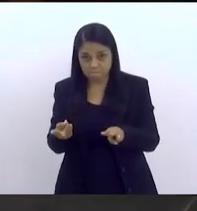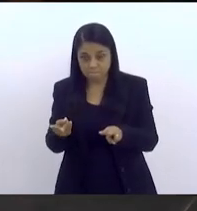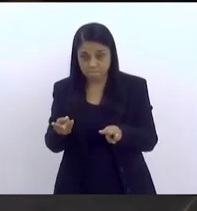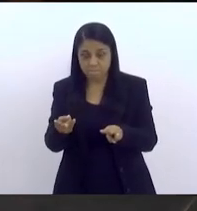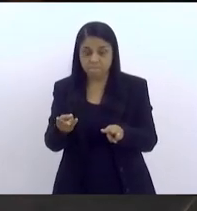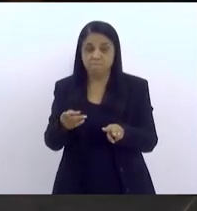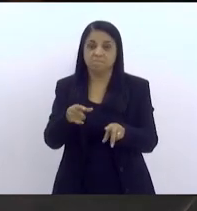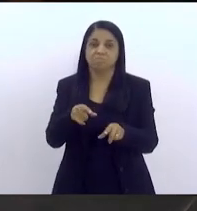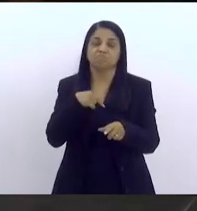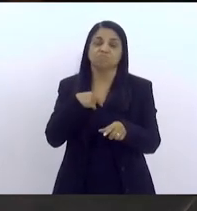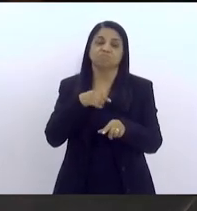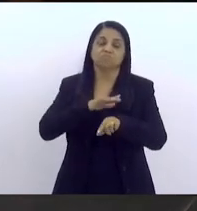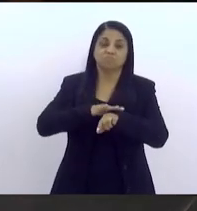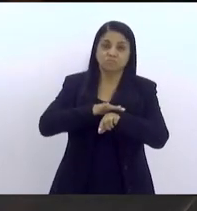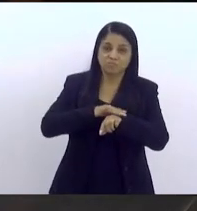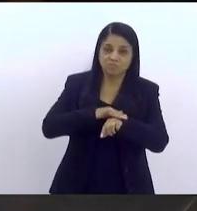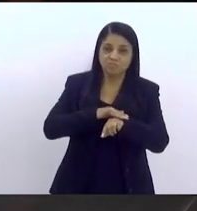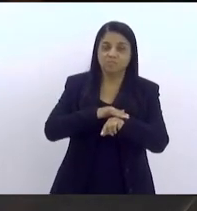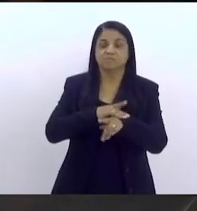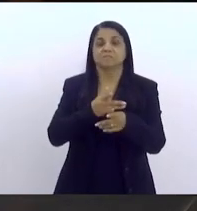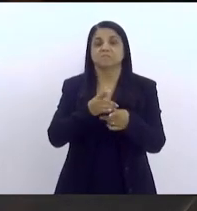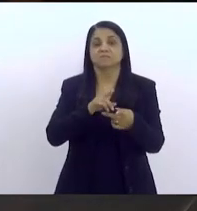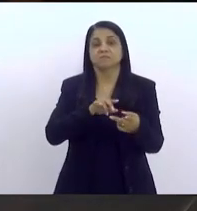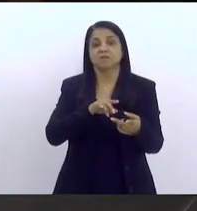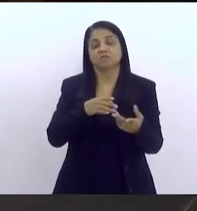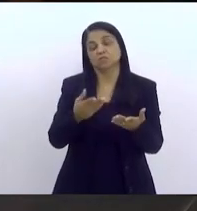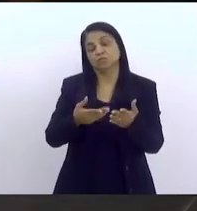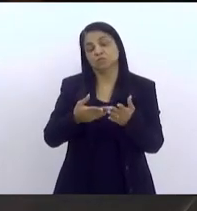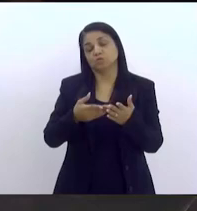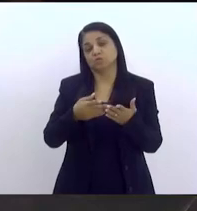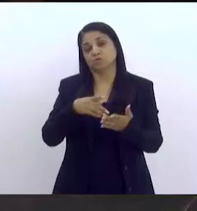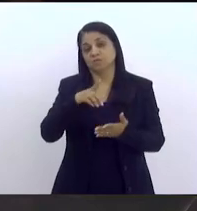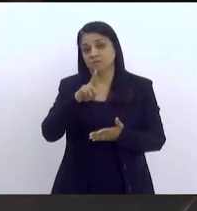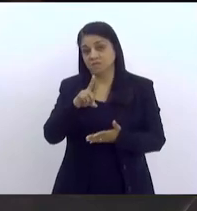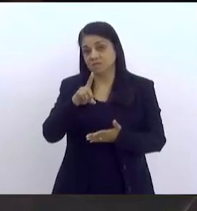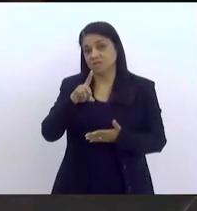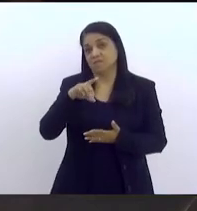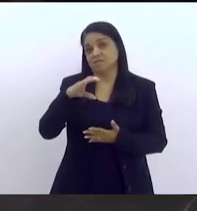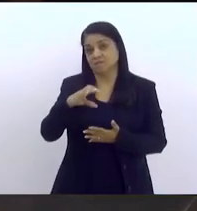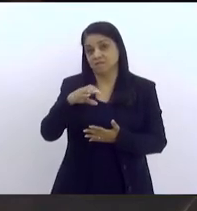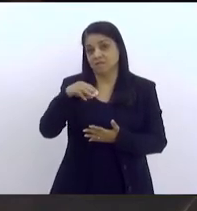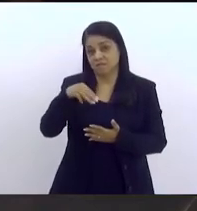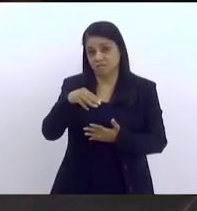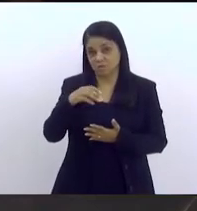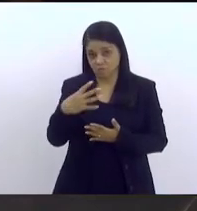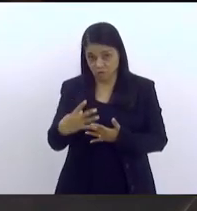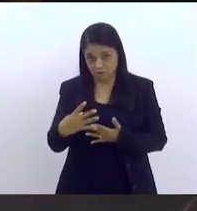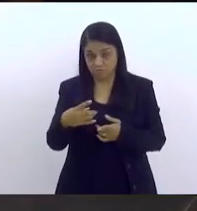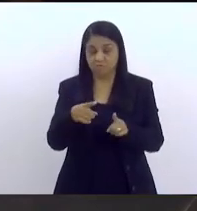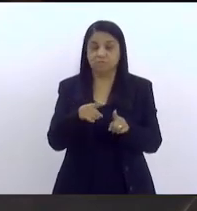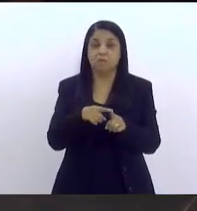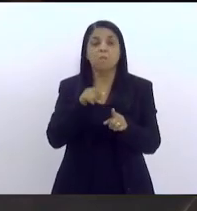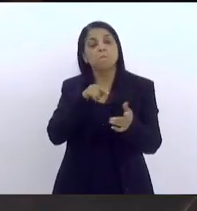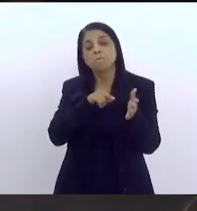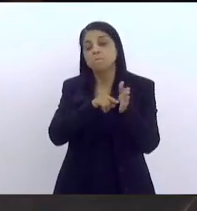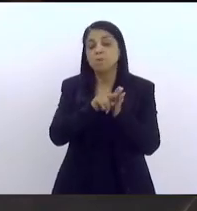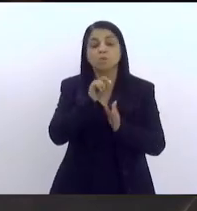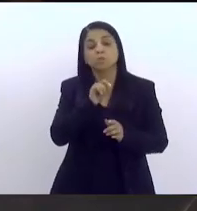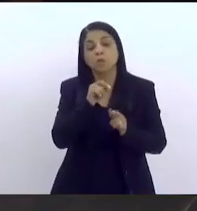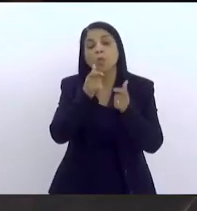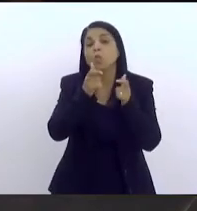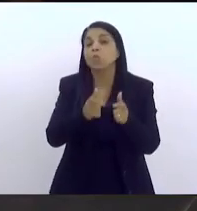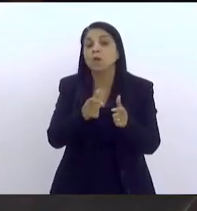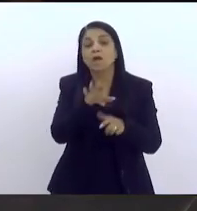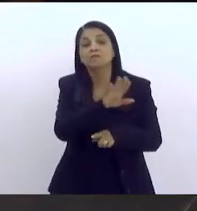né nos últimos manuais né e devemos então manter uma pergunta sobre o lugar da criança né